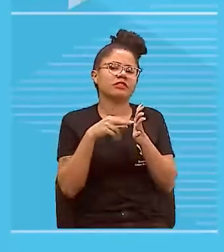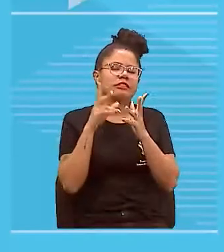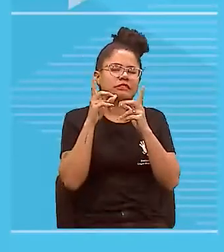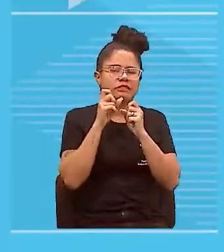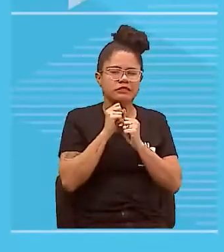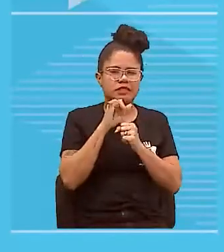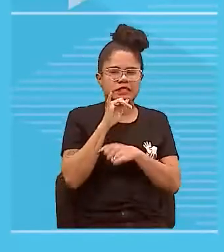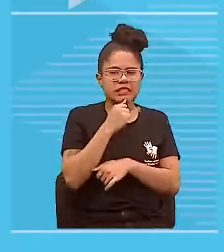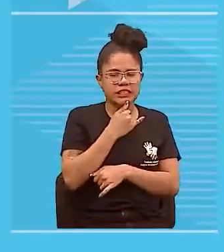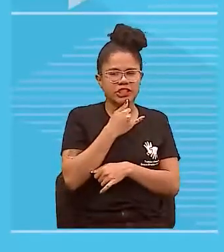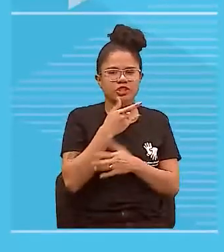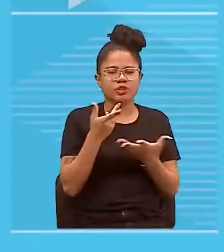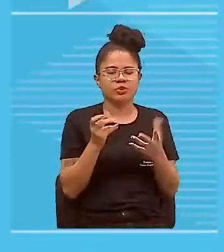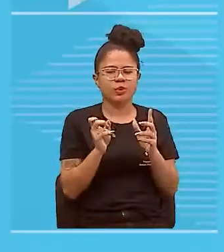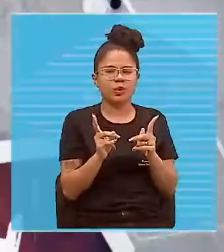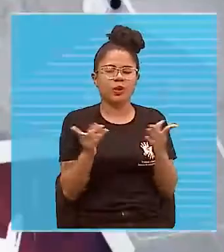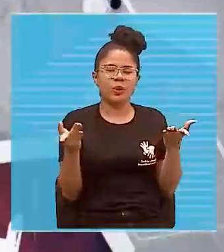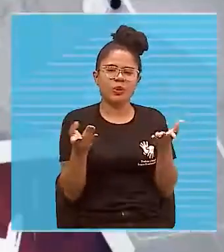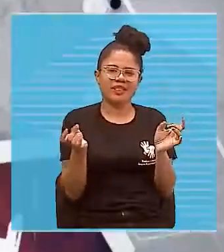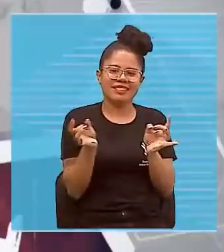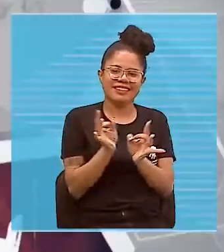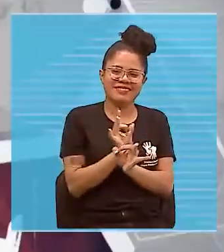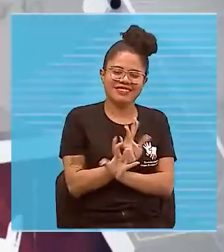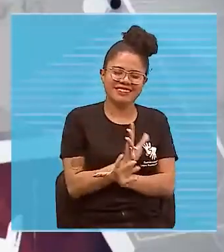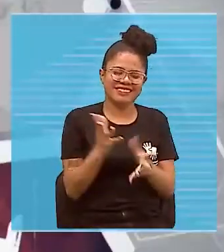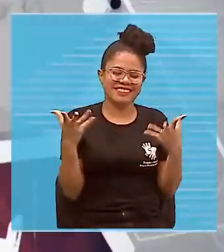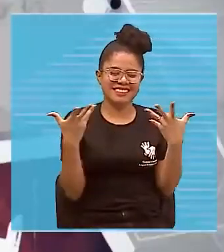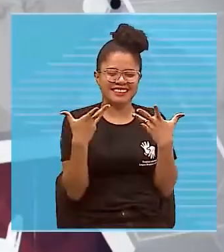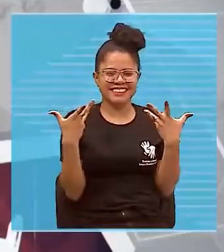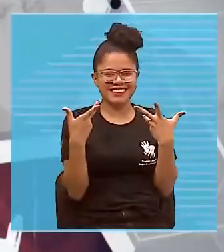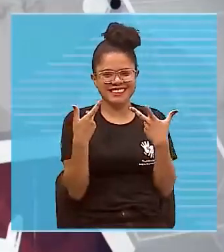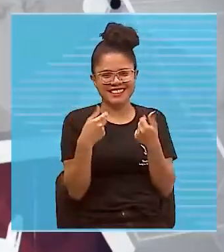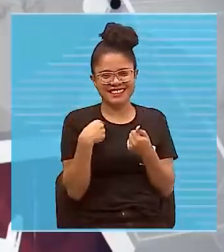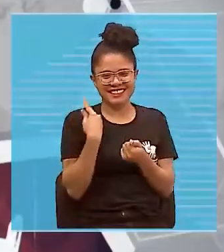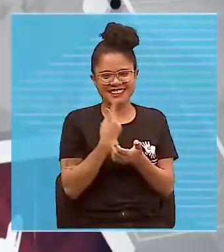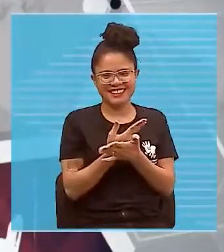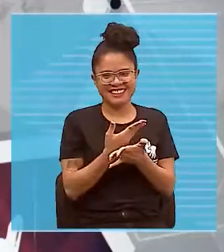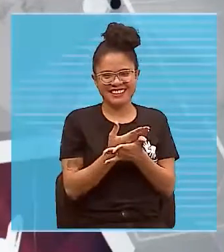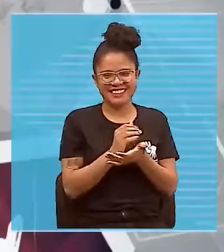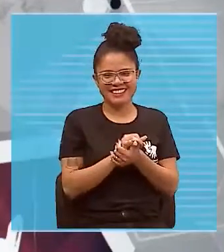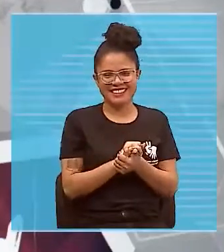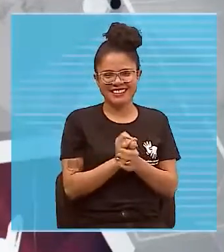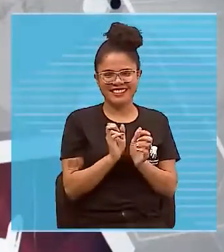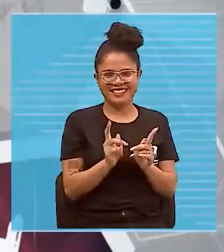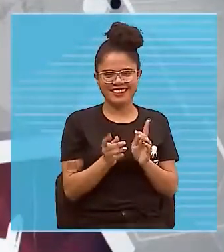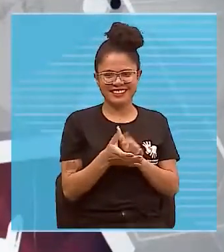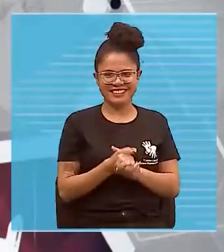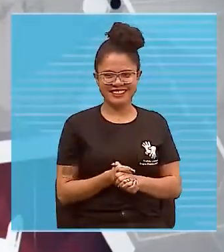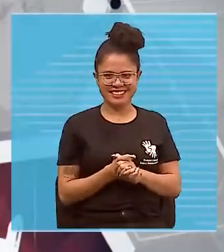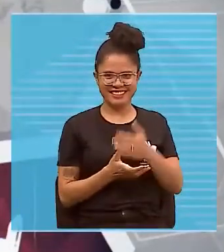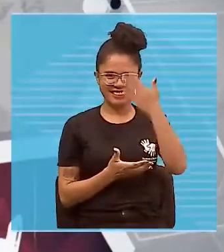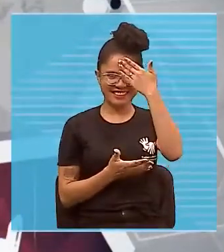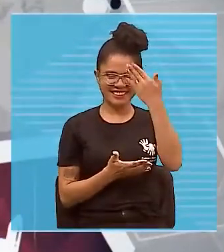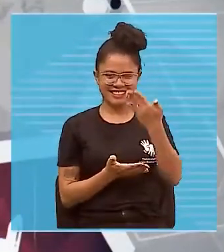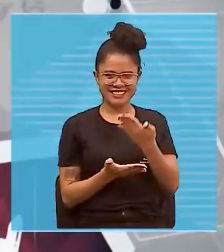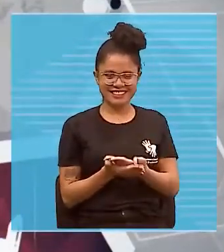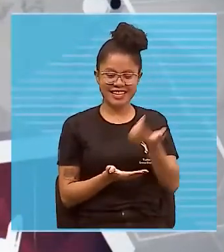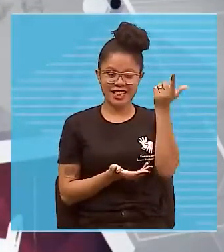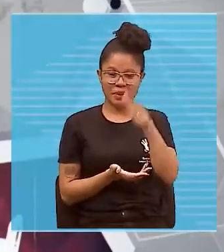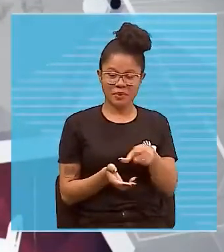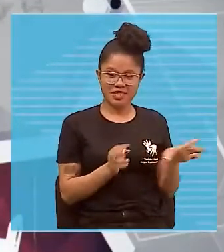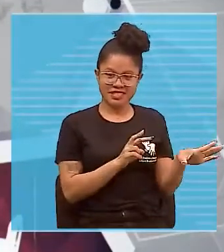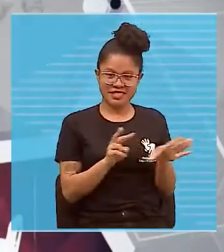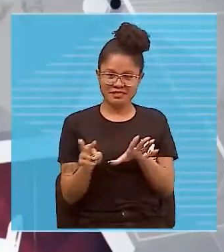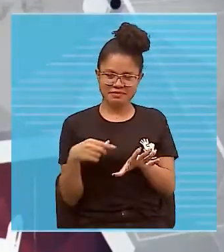galerinha vou ficando por aqui foi maravilhosa a nossa aula né Espero que na próxima